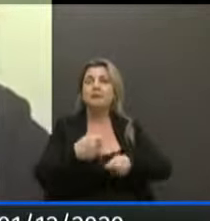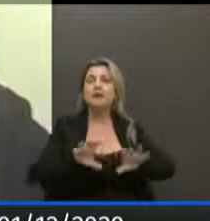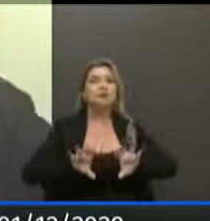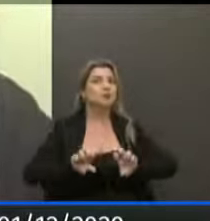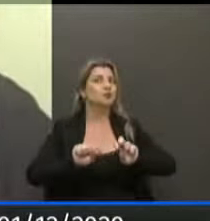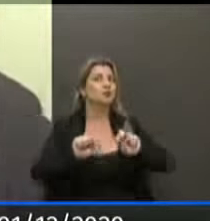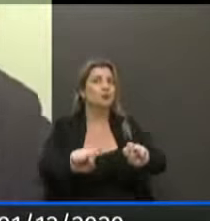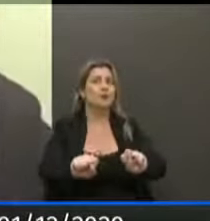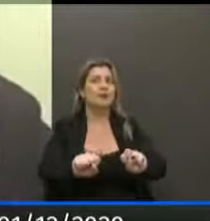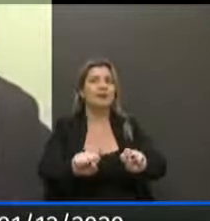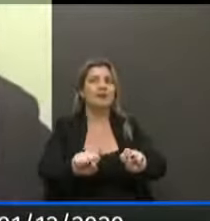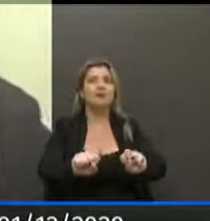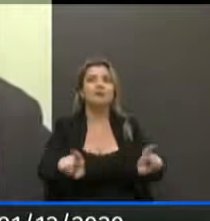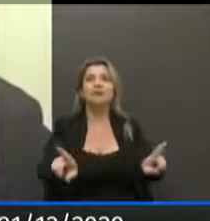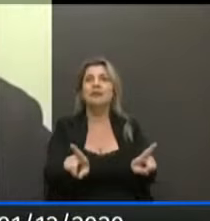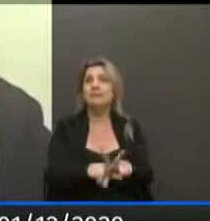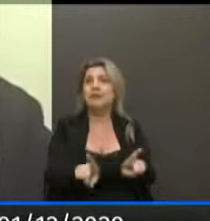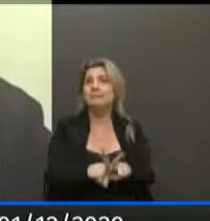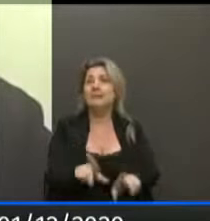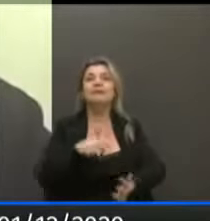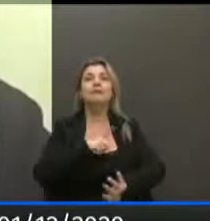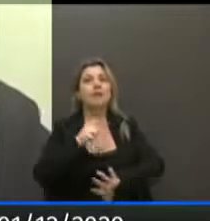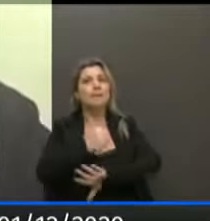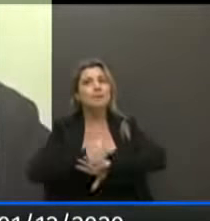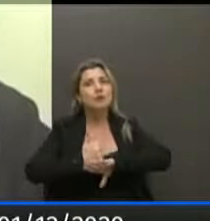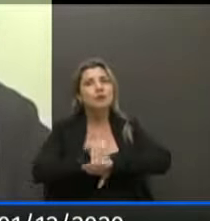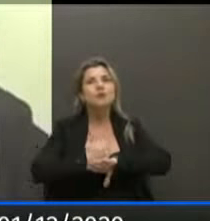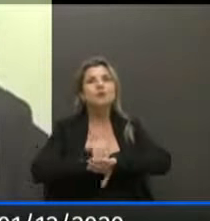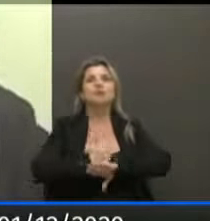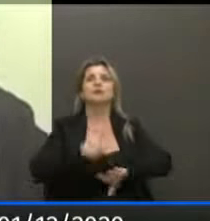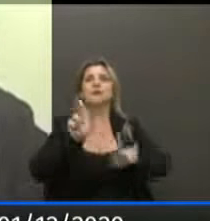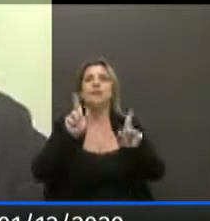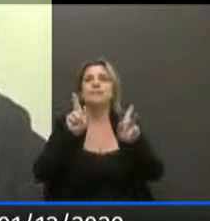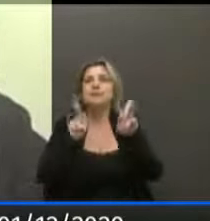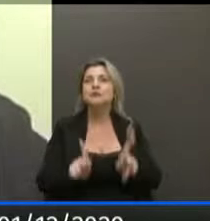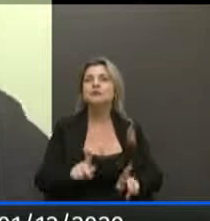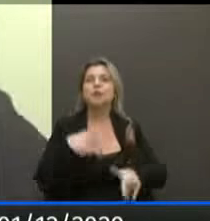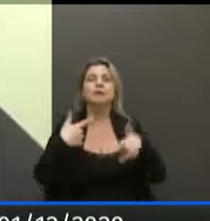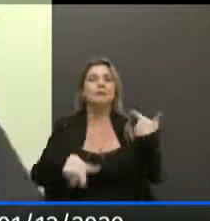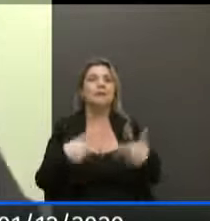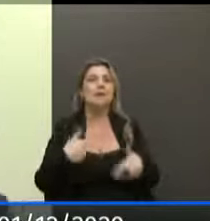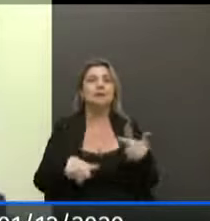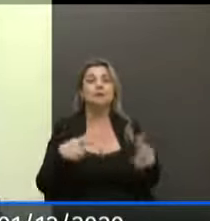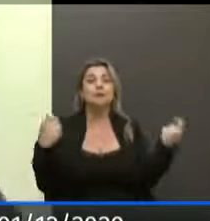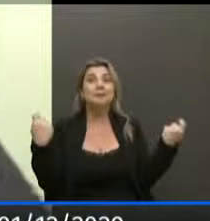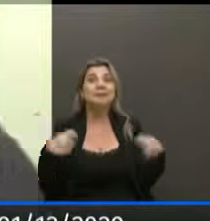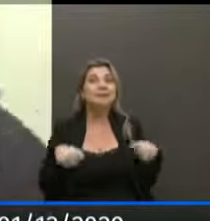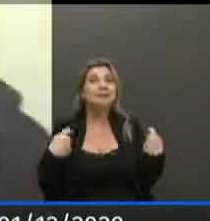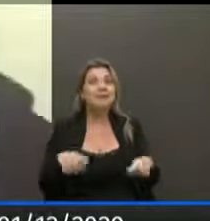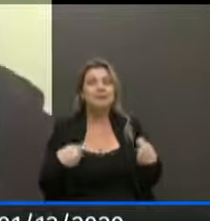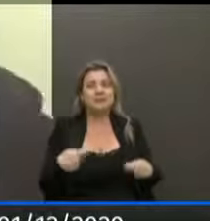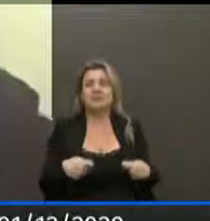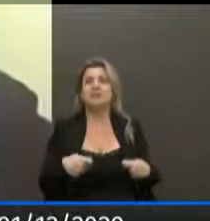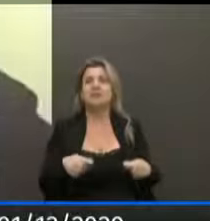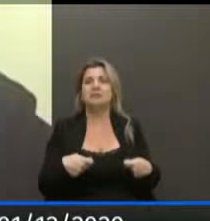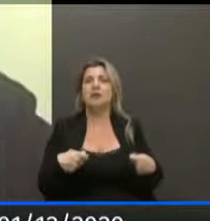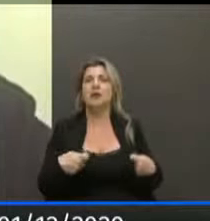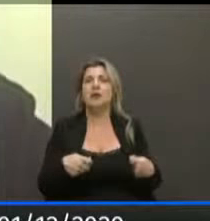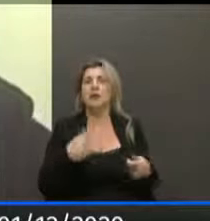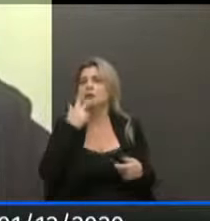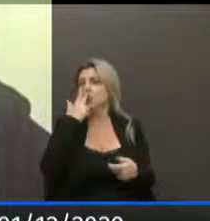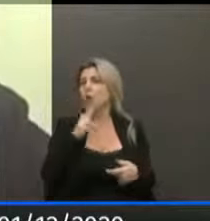supermercados, que também têm ali suas profissões, pessoas atuando, e precisam que, assim como esses estabelecimentos que estão ficando abertos